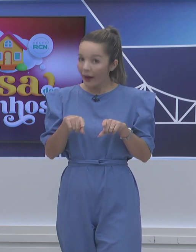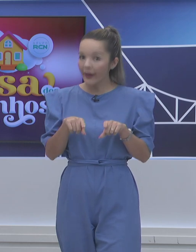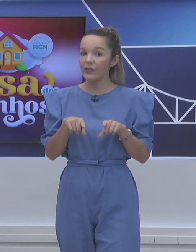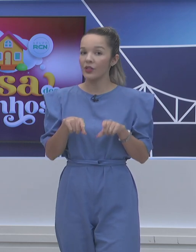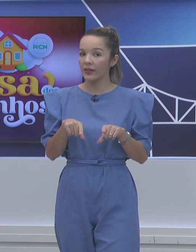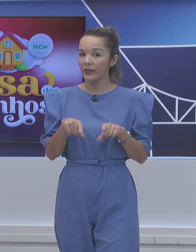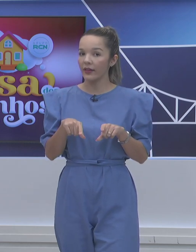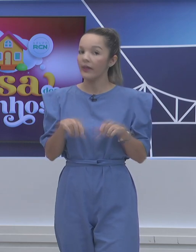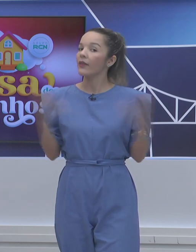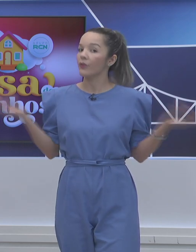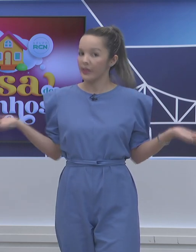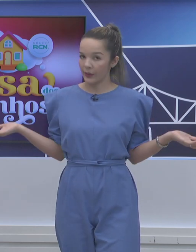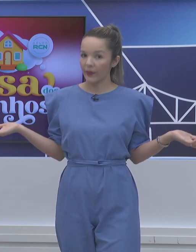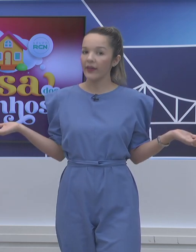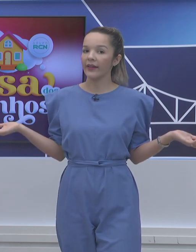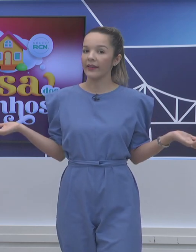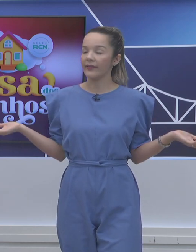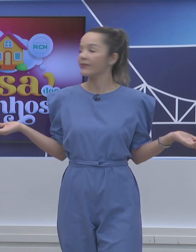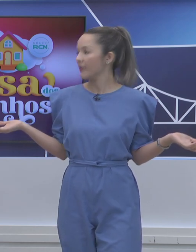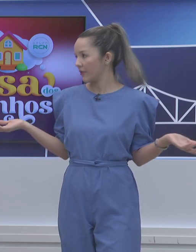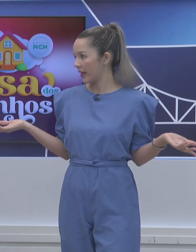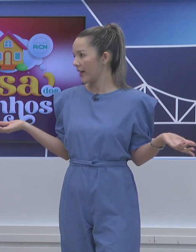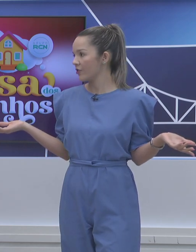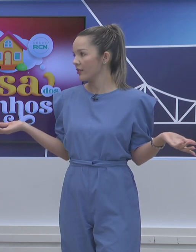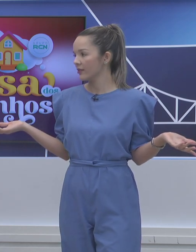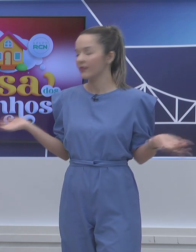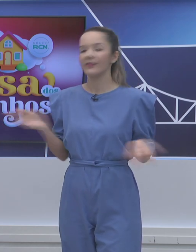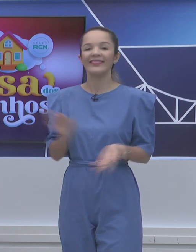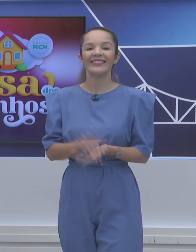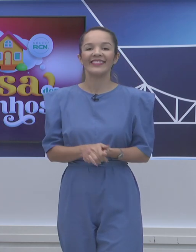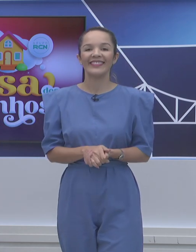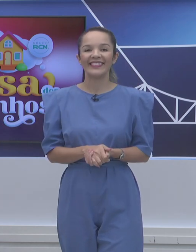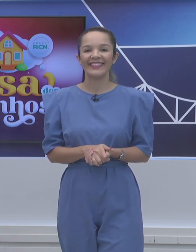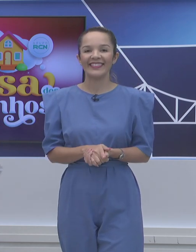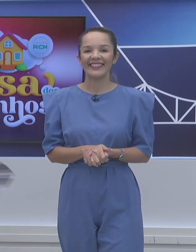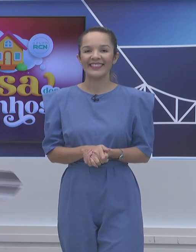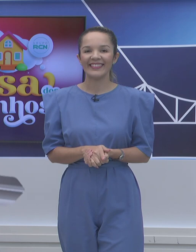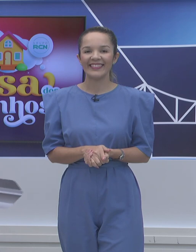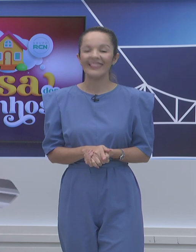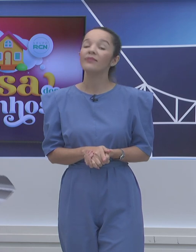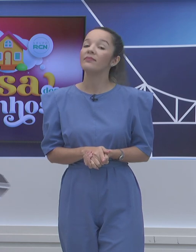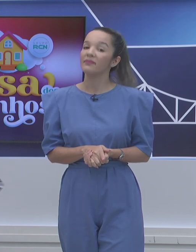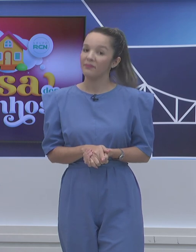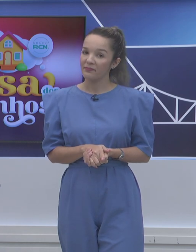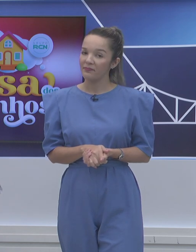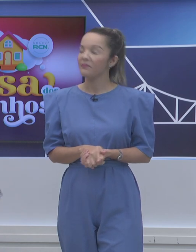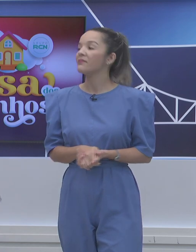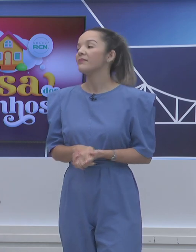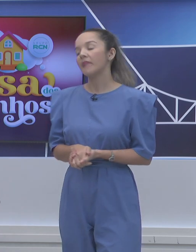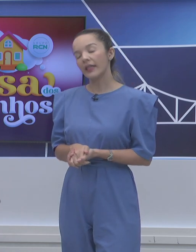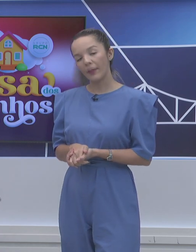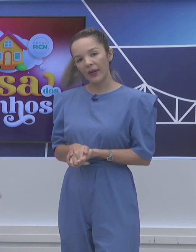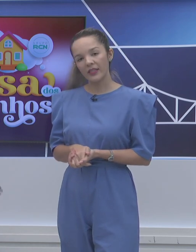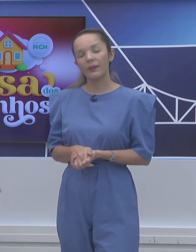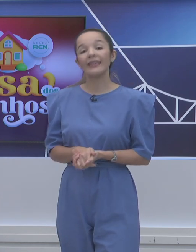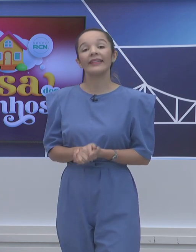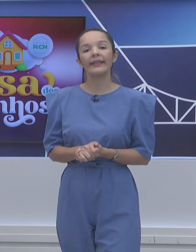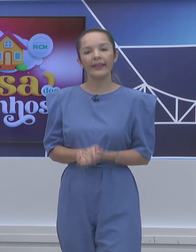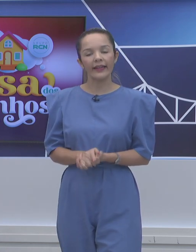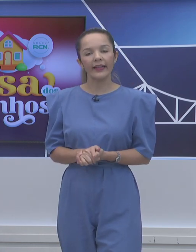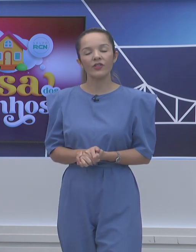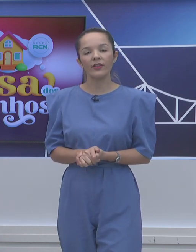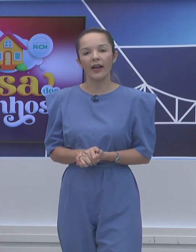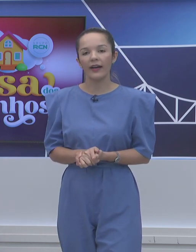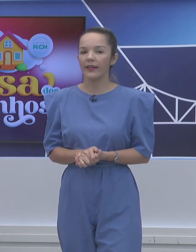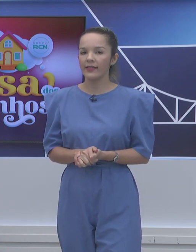não acredita, você não ganha. É verdade? Né? Ah, não ganho nada, mas também não participo. Pô, tem que participar, né? Tem que participar, participo, tem